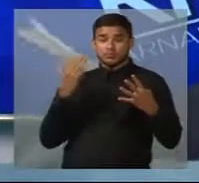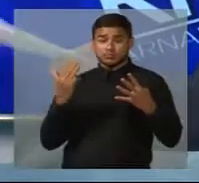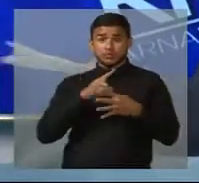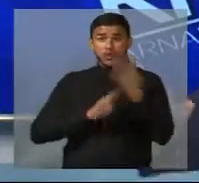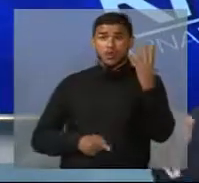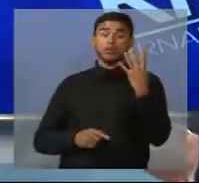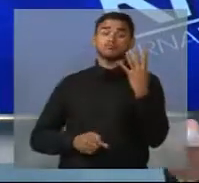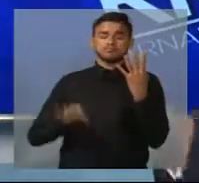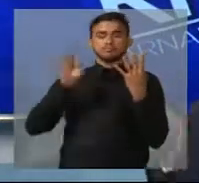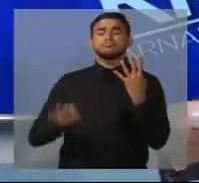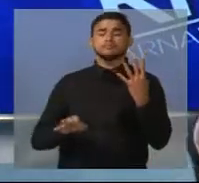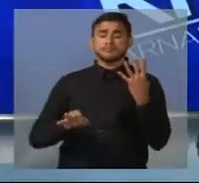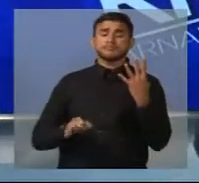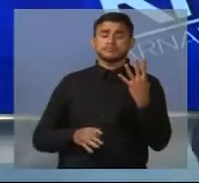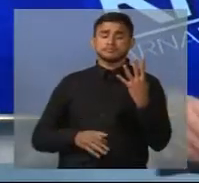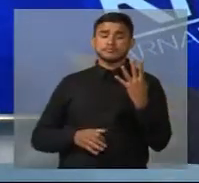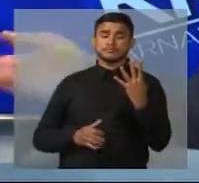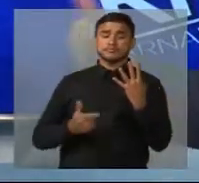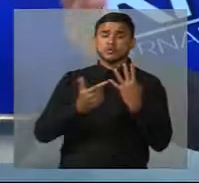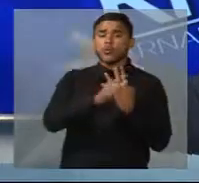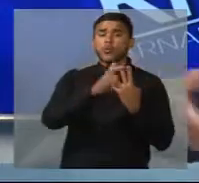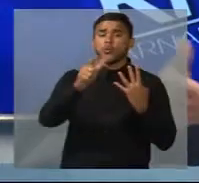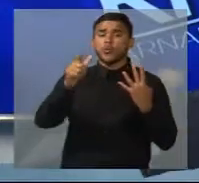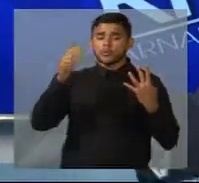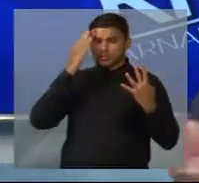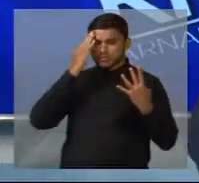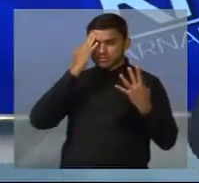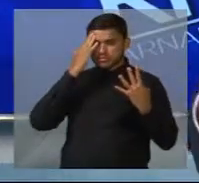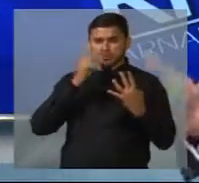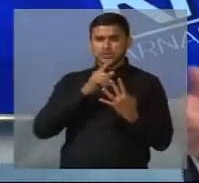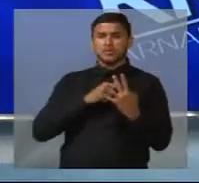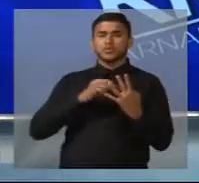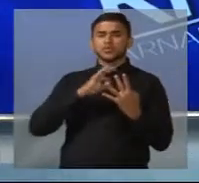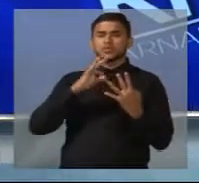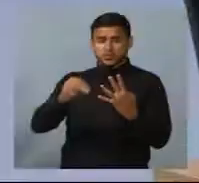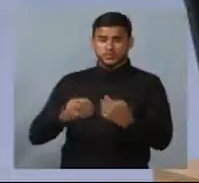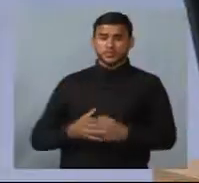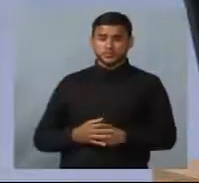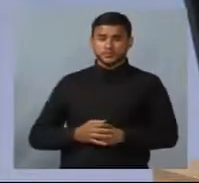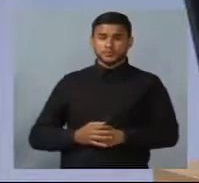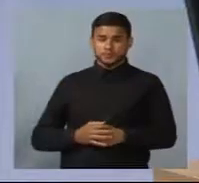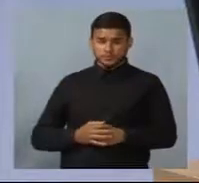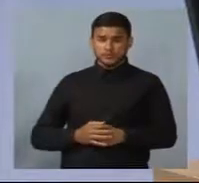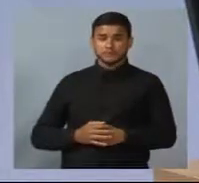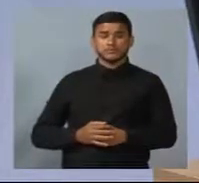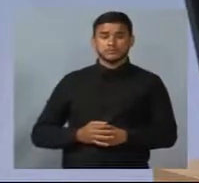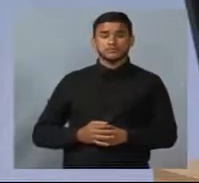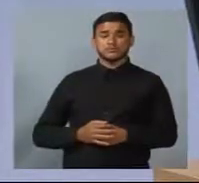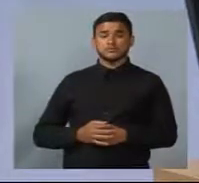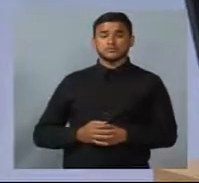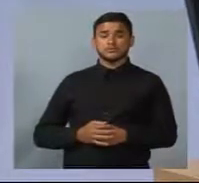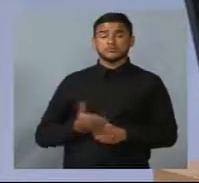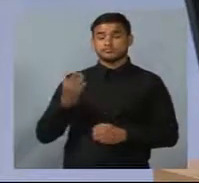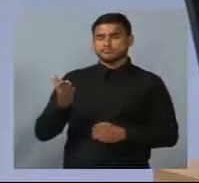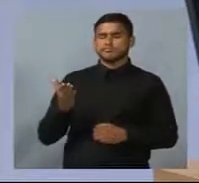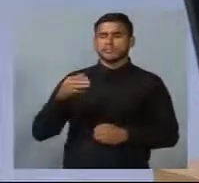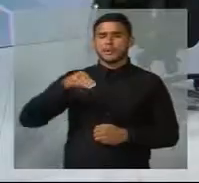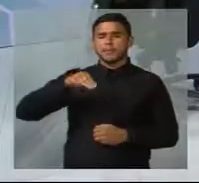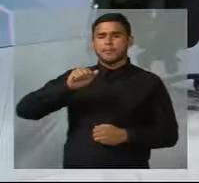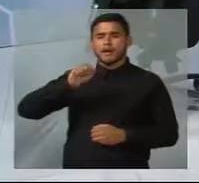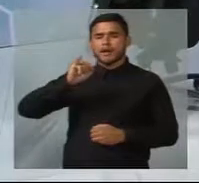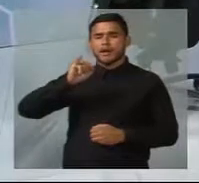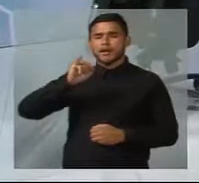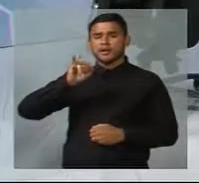porque essas outras seriam candidaturas que a gente conhece só para poder... São Paulo é São Paulo. Tem Marina Silva também. Marina Silva, que é a